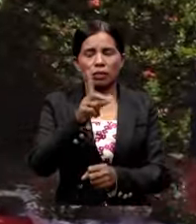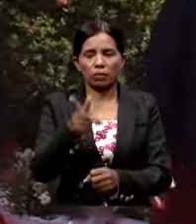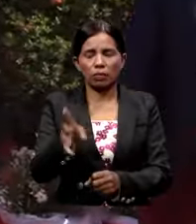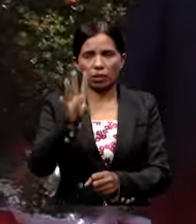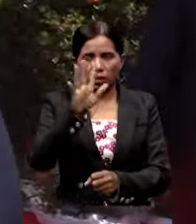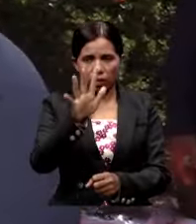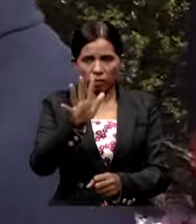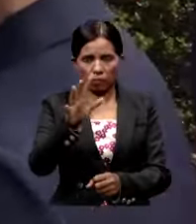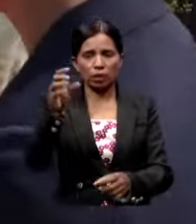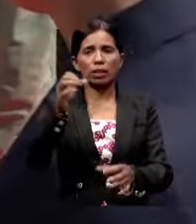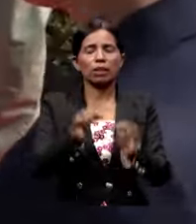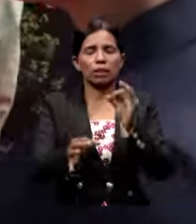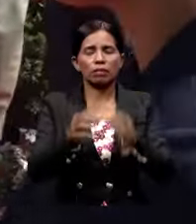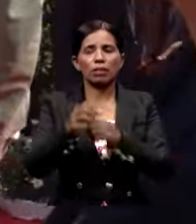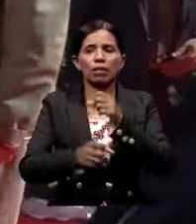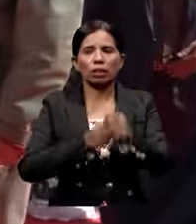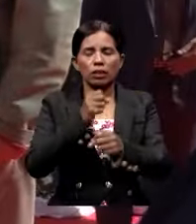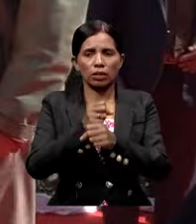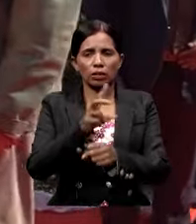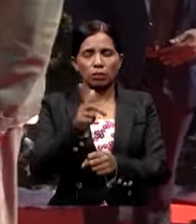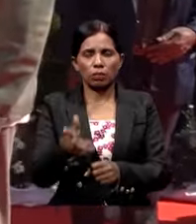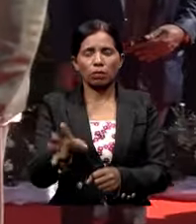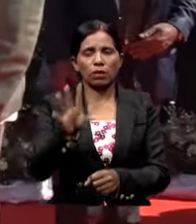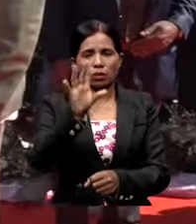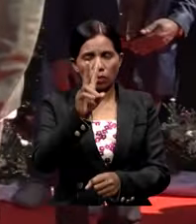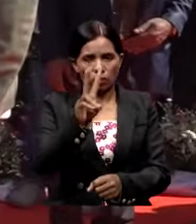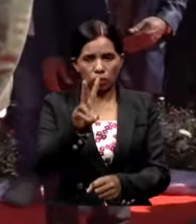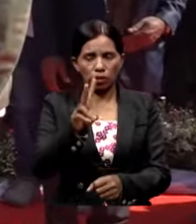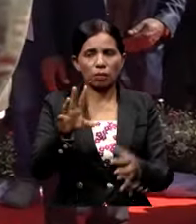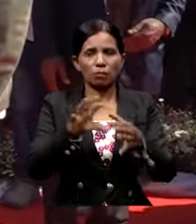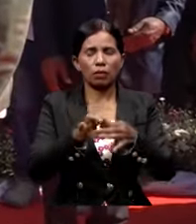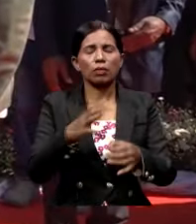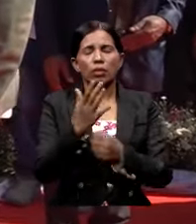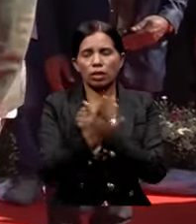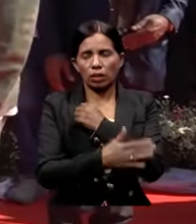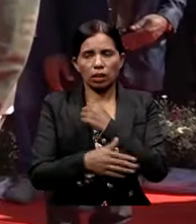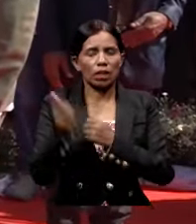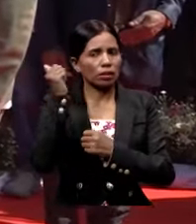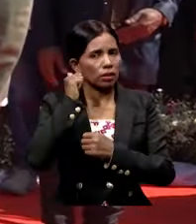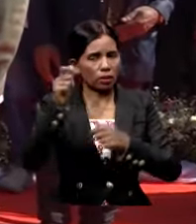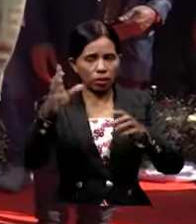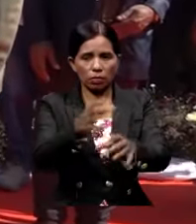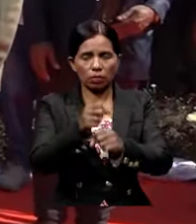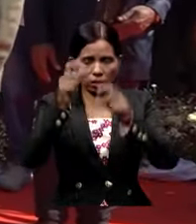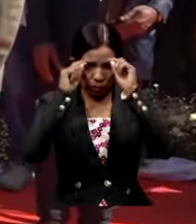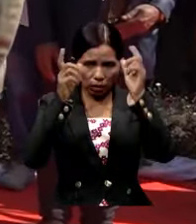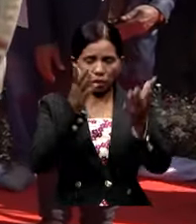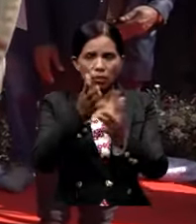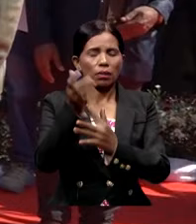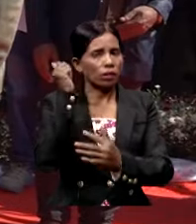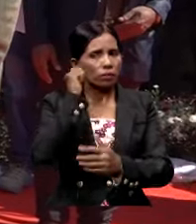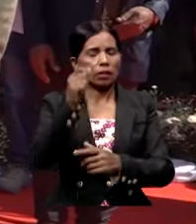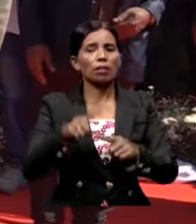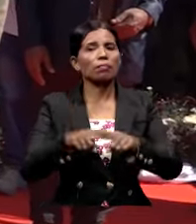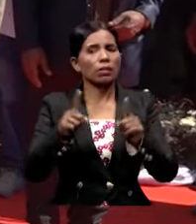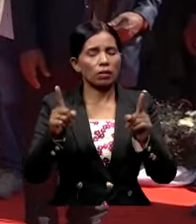Lima, enquanto e a Tina Reungrua Ruanulo Racing Rua, membro nação ASEAN Simona Timor-Leste ni adesão ba ASEAN mai